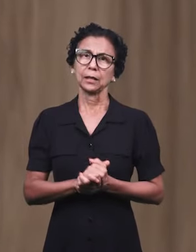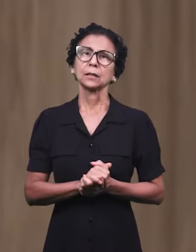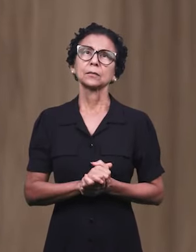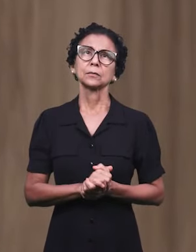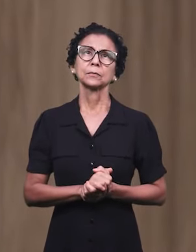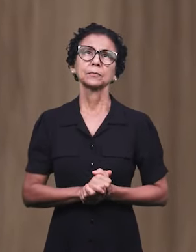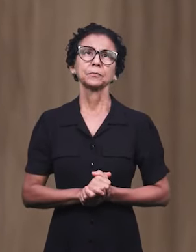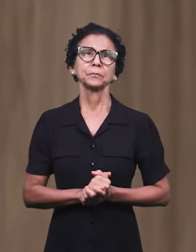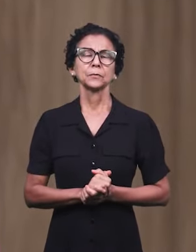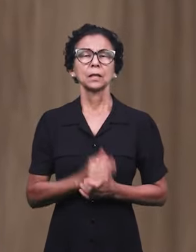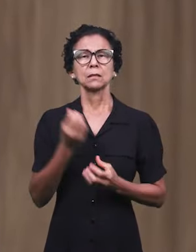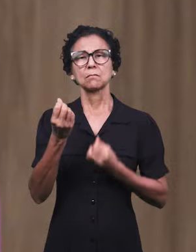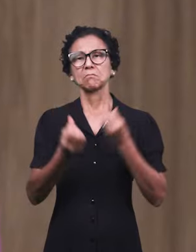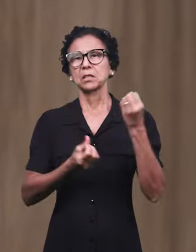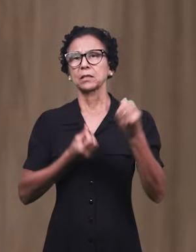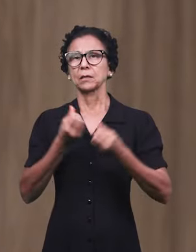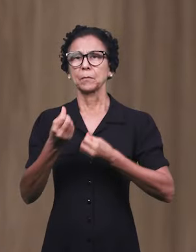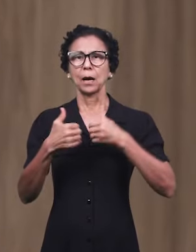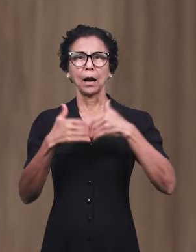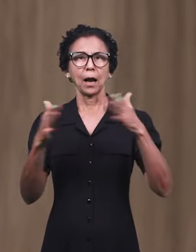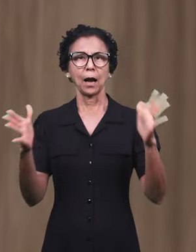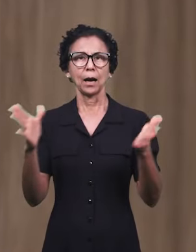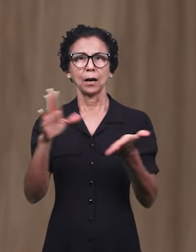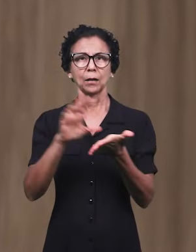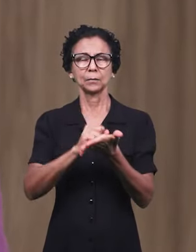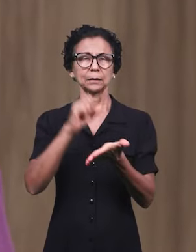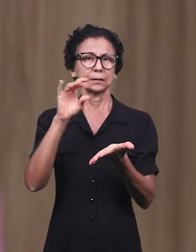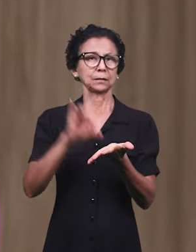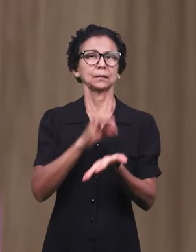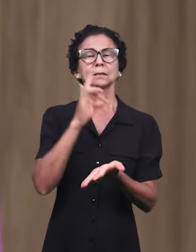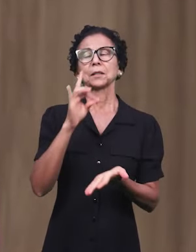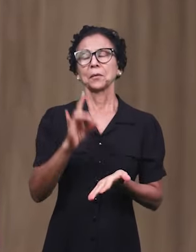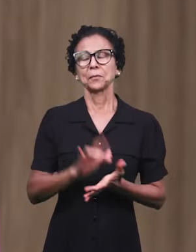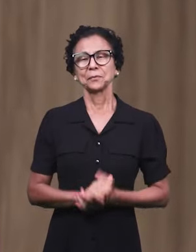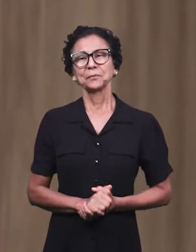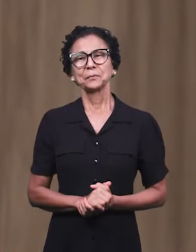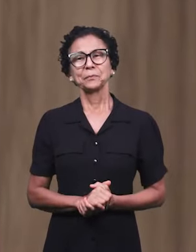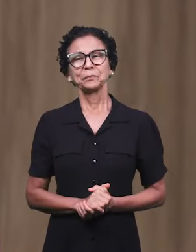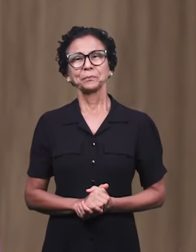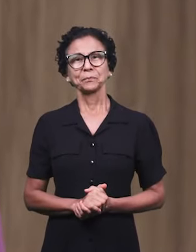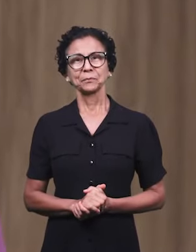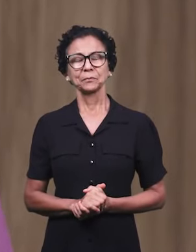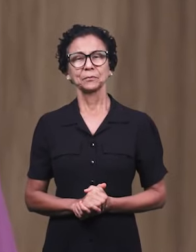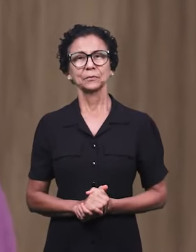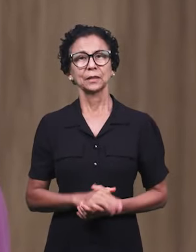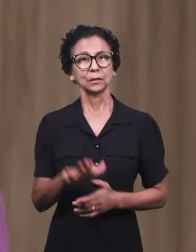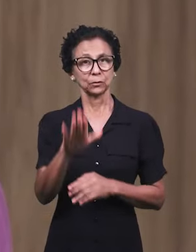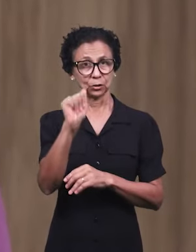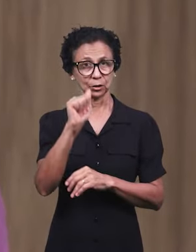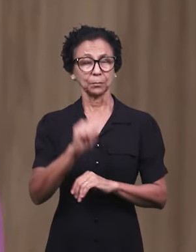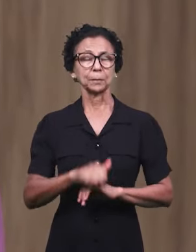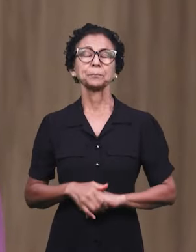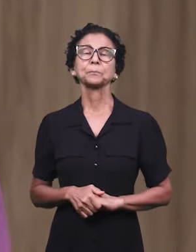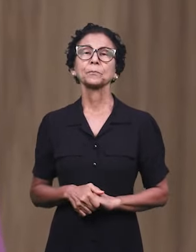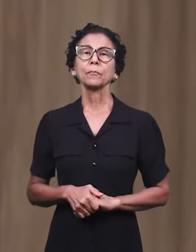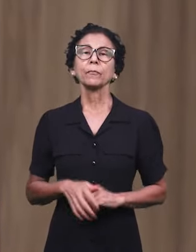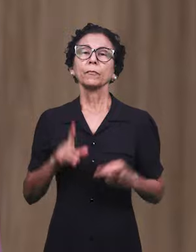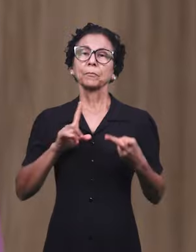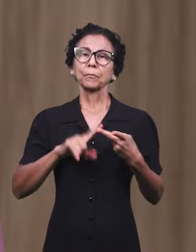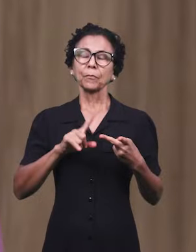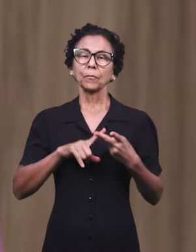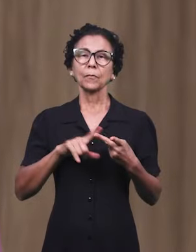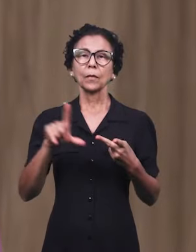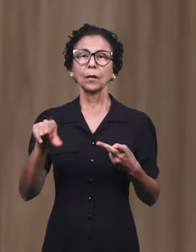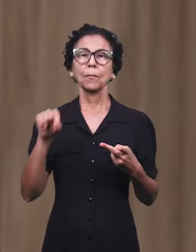Acontece periodicamente, assim, 6 meses eles abrem inscrições, então é só você se inscrever ali que você vai ser chamado um dia.